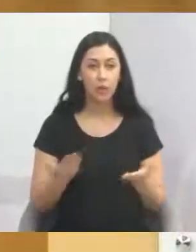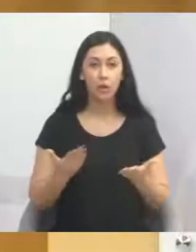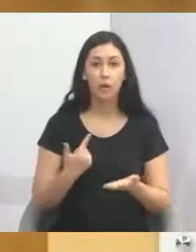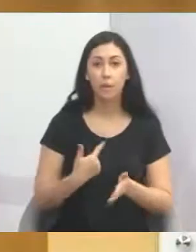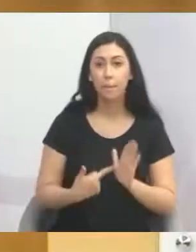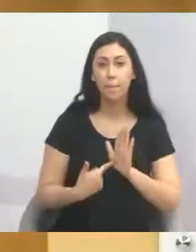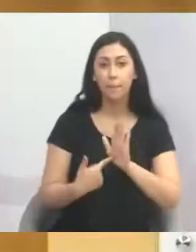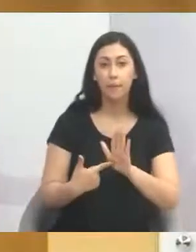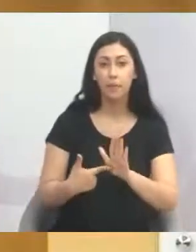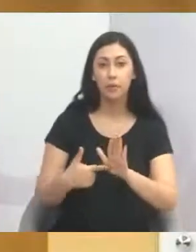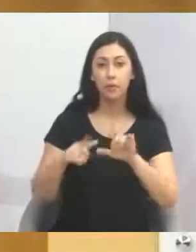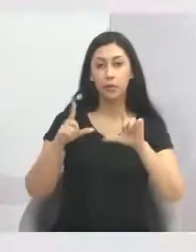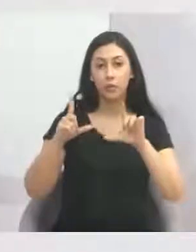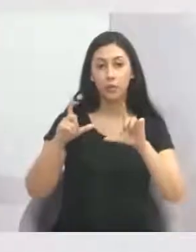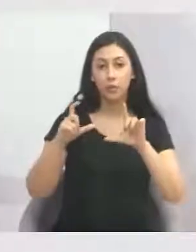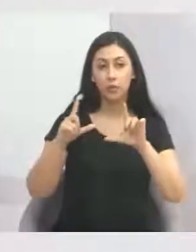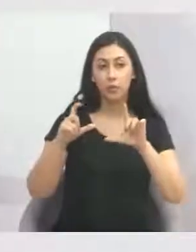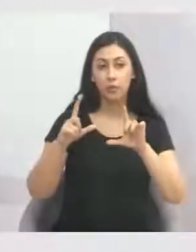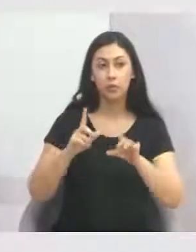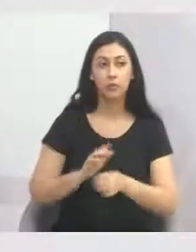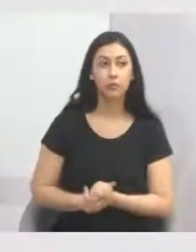as fotos.